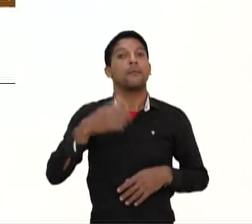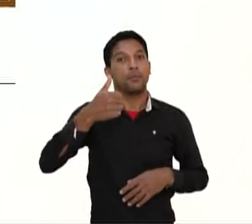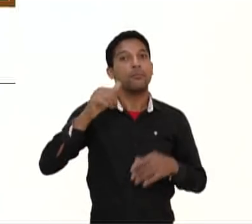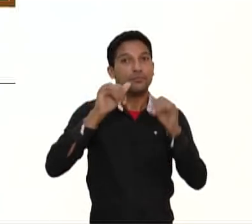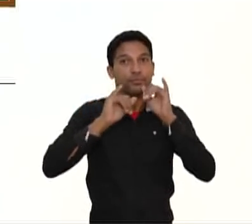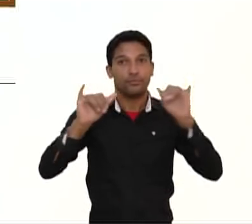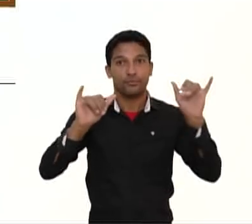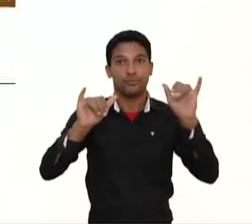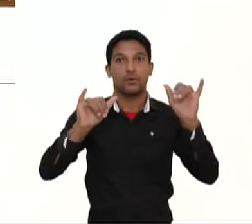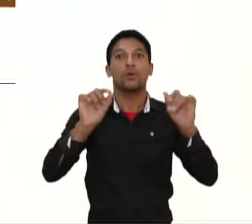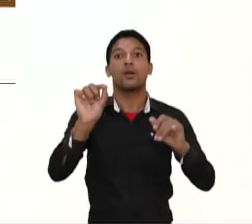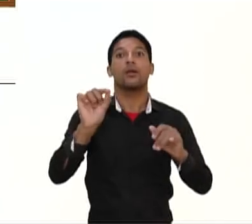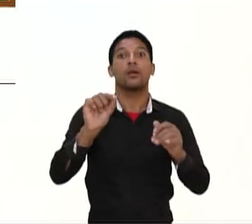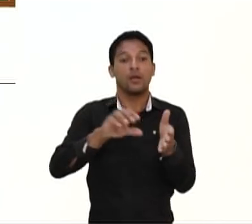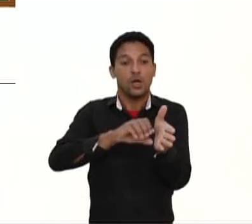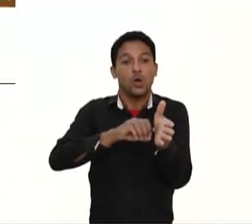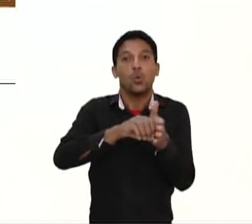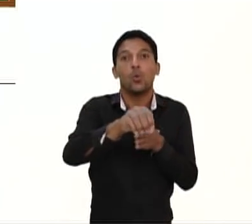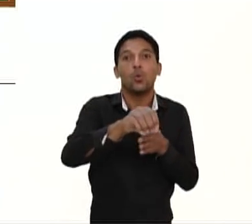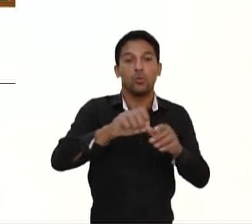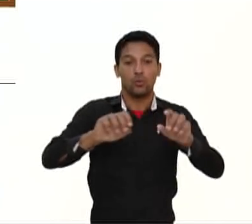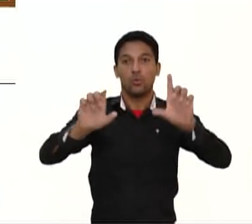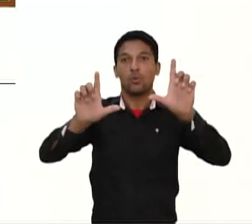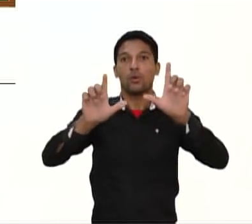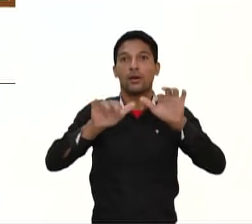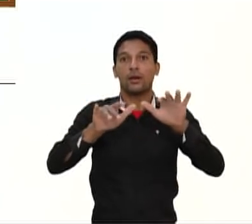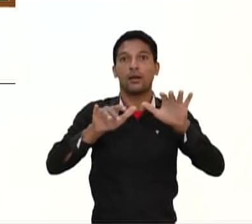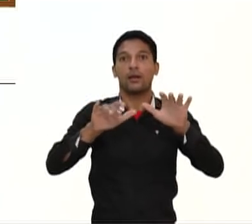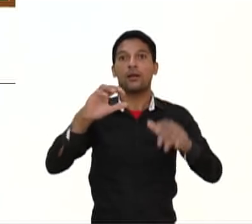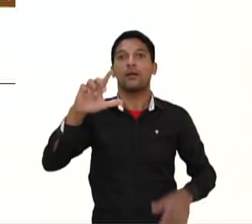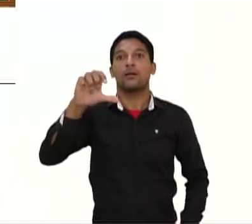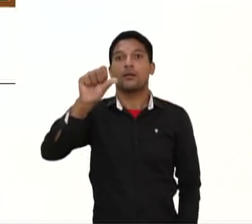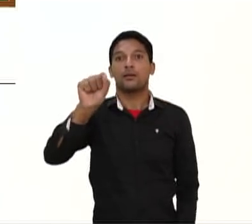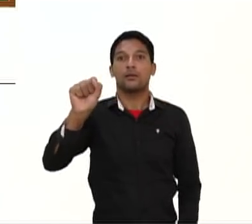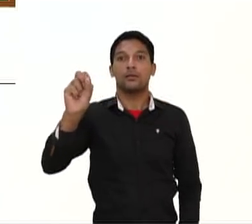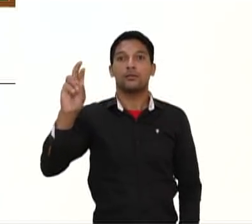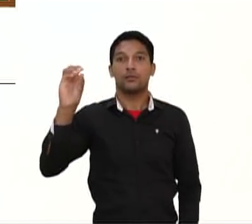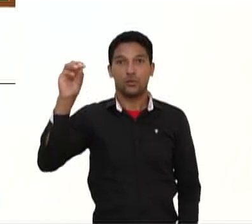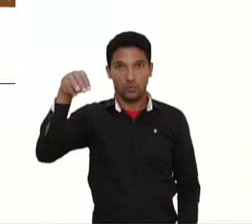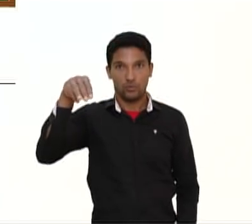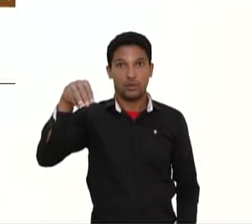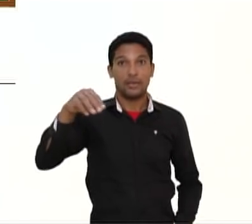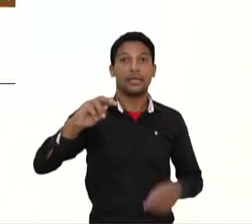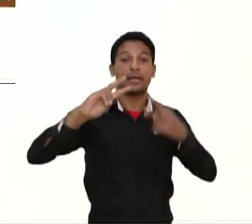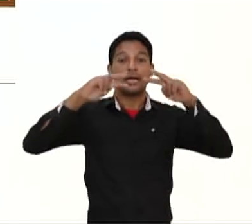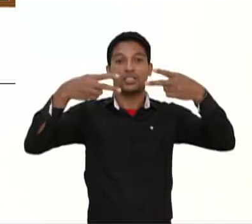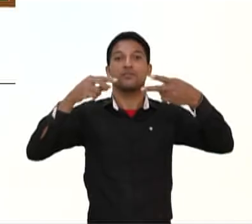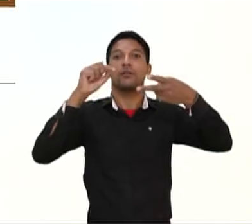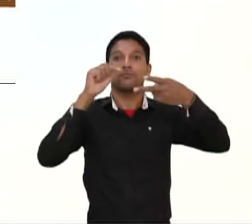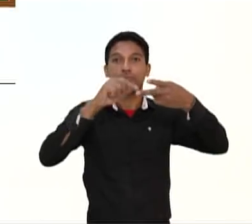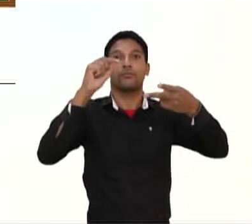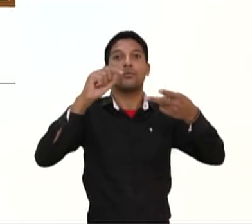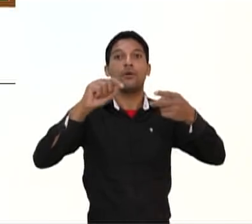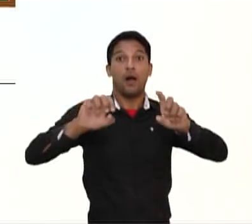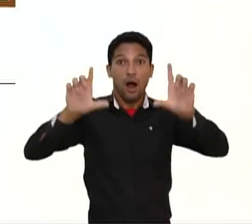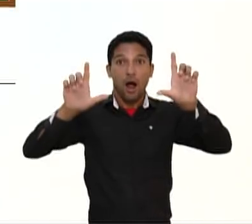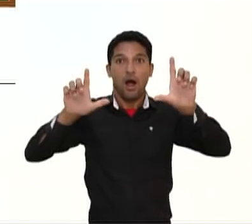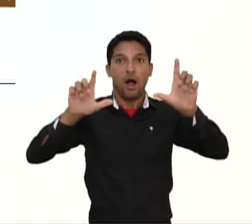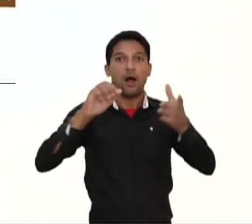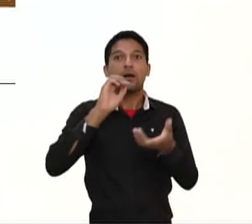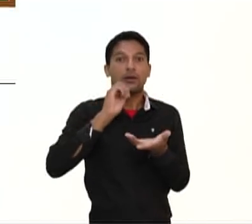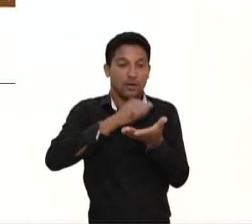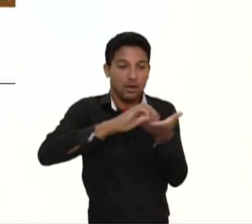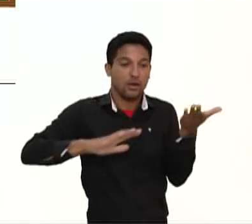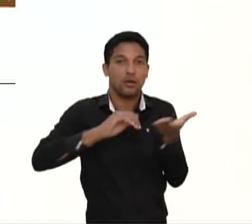Não se esqueça de fazer a sua atividade obrigatória, aquela que valida a sua presença na aula de hoje, tá bom? Procura lá no Google Classroom, faz a atividade de hoje